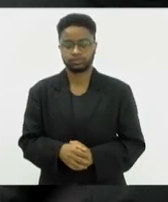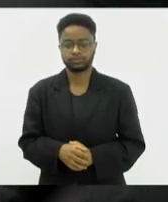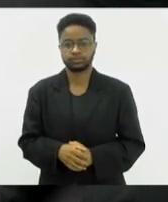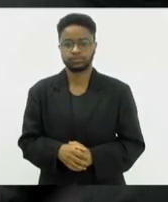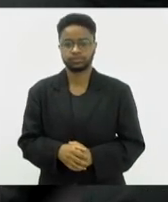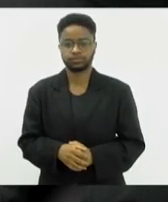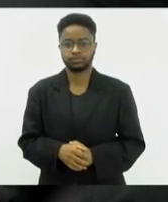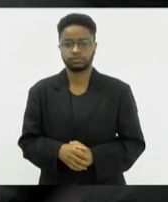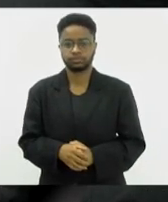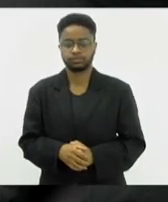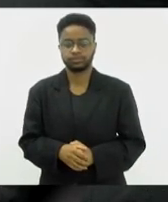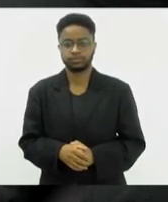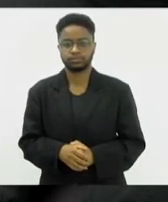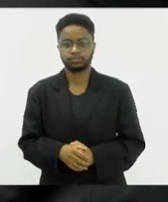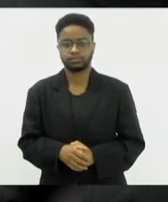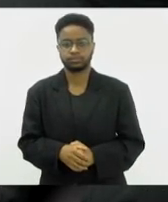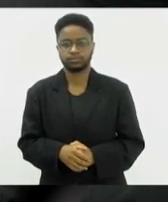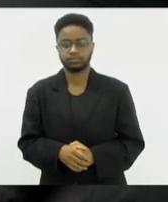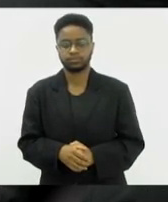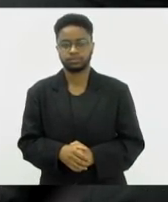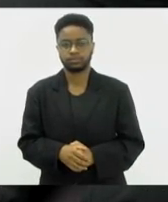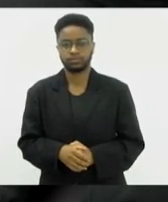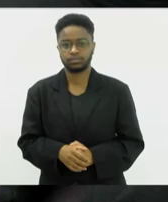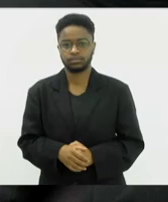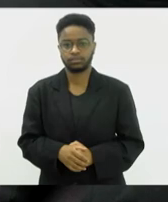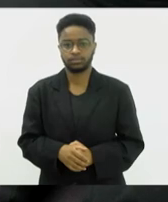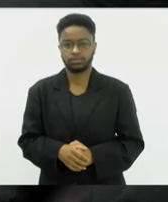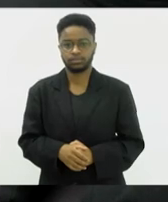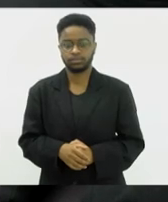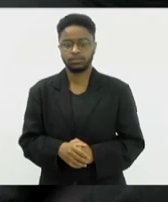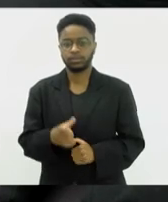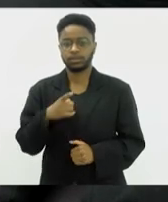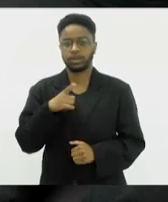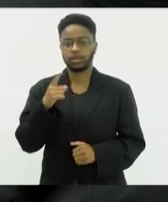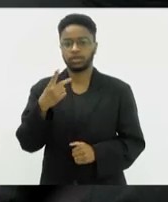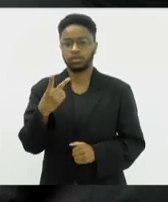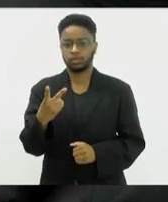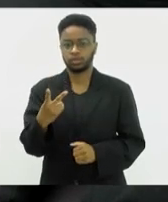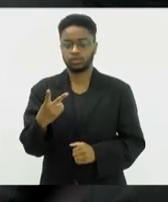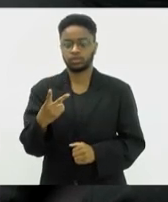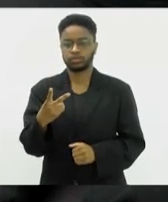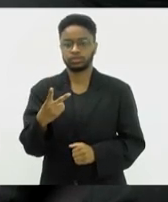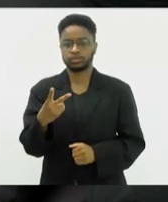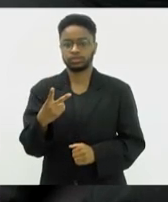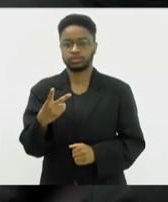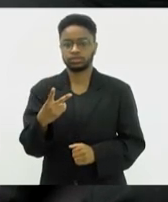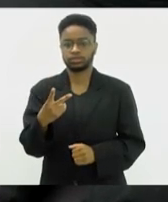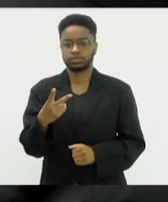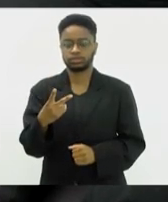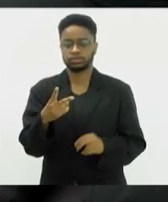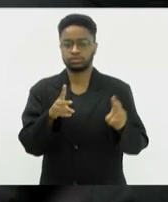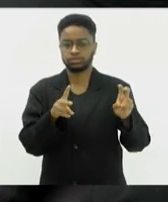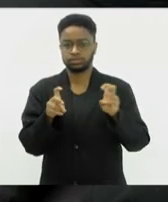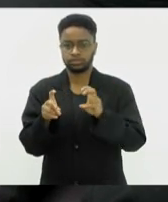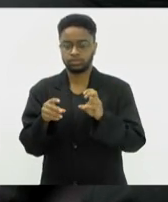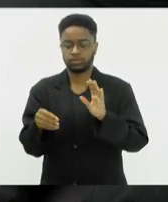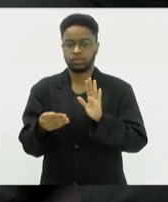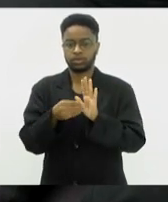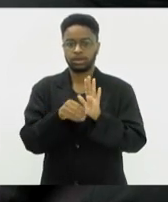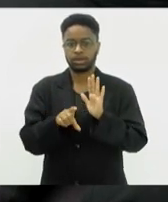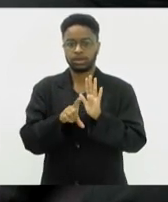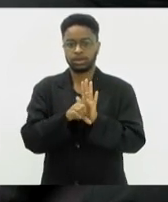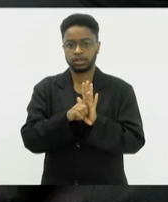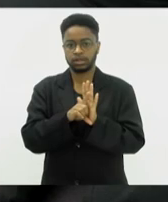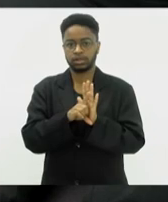ela faz menção a dois elementos que são citados na lei de introdução